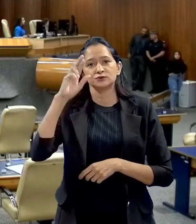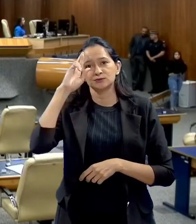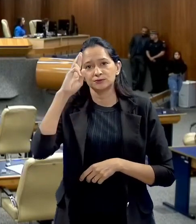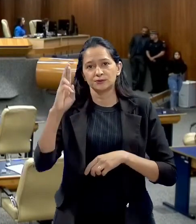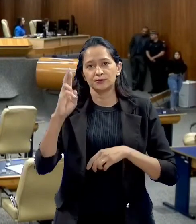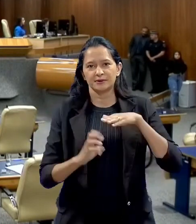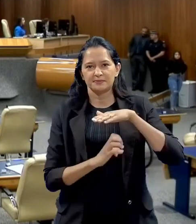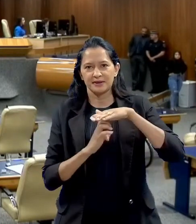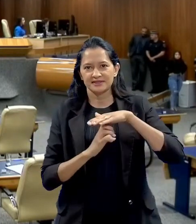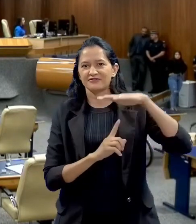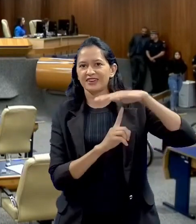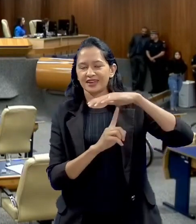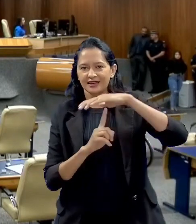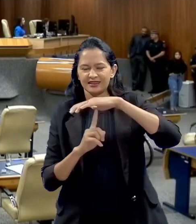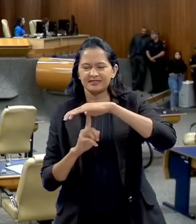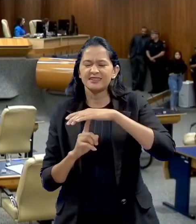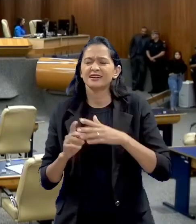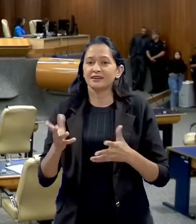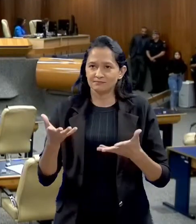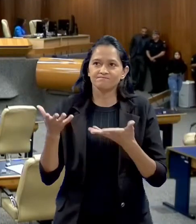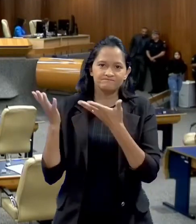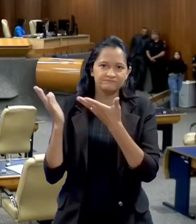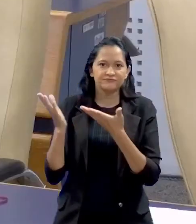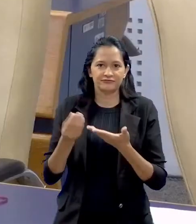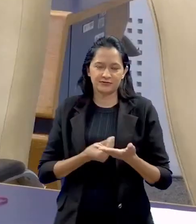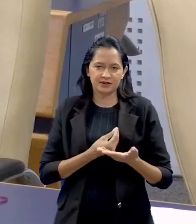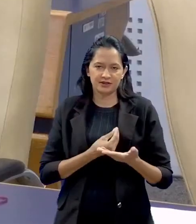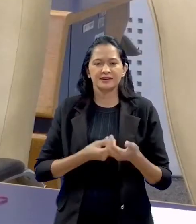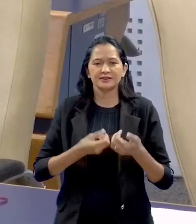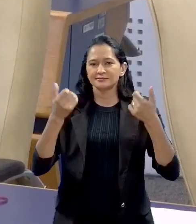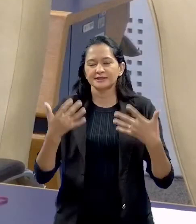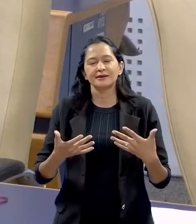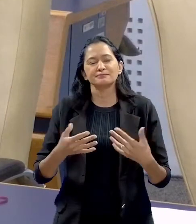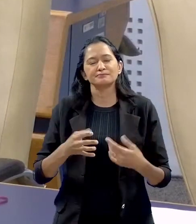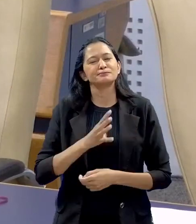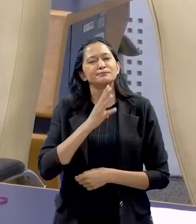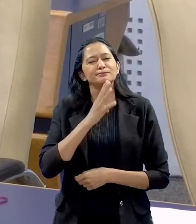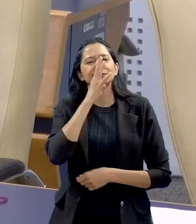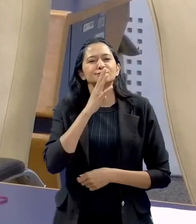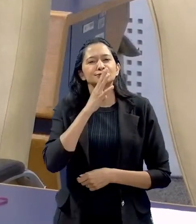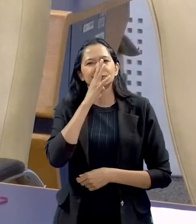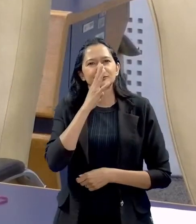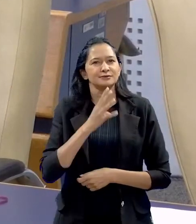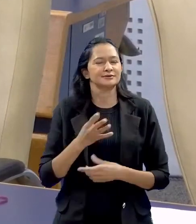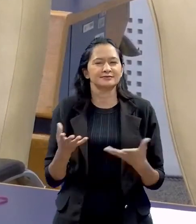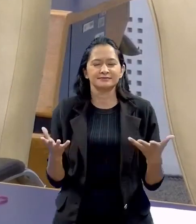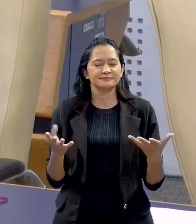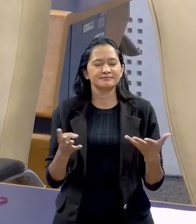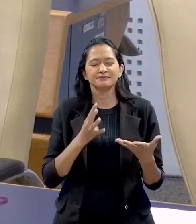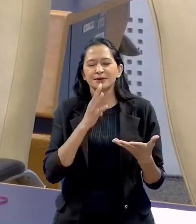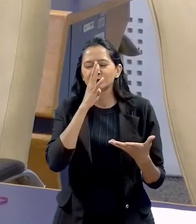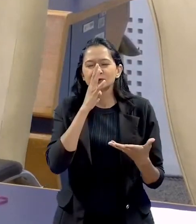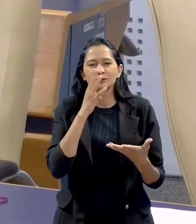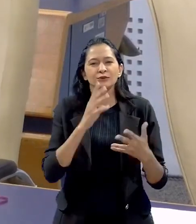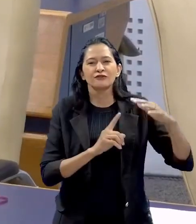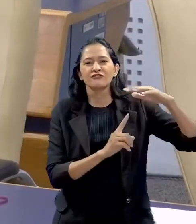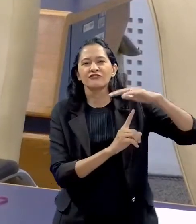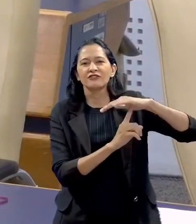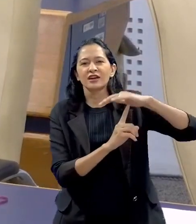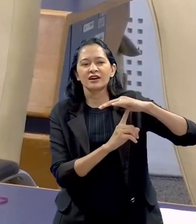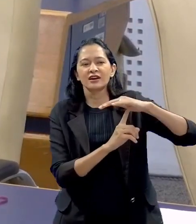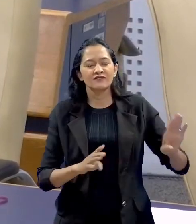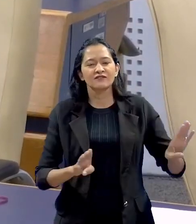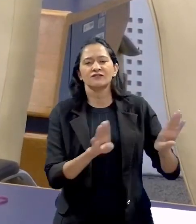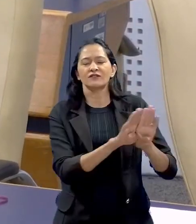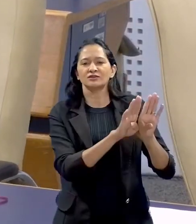É assim, é um absurdo nós termos que falar sobre isso. Não, mas é um absurdo. E eu